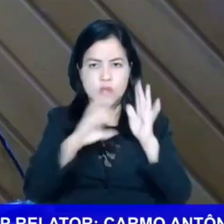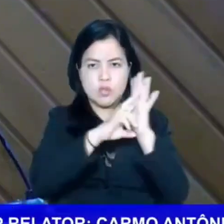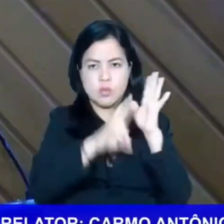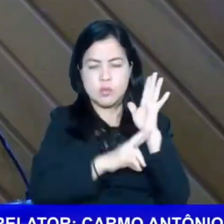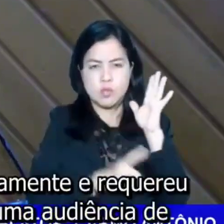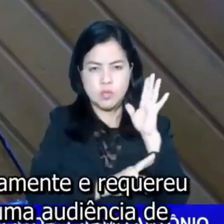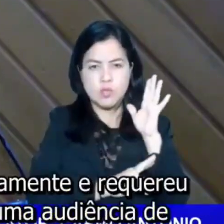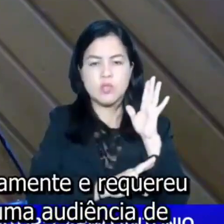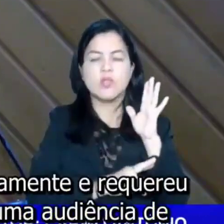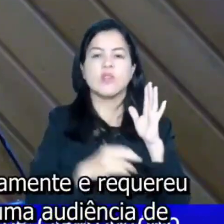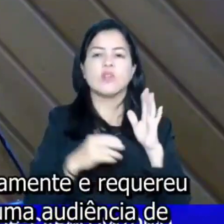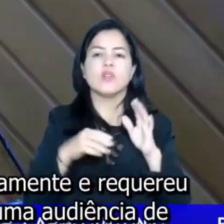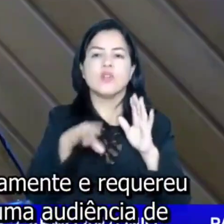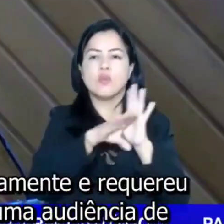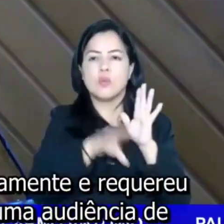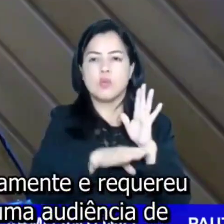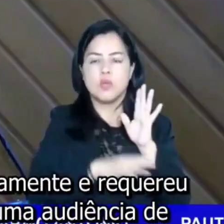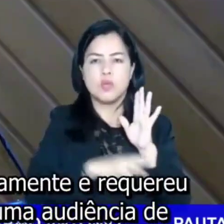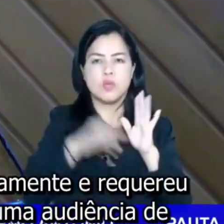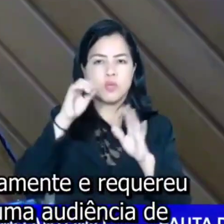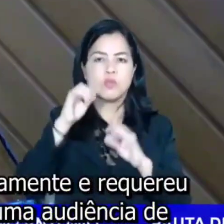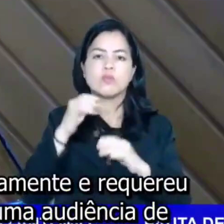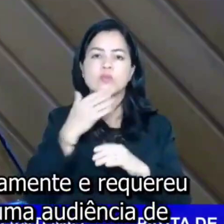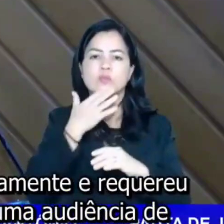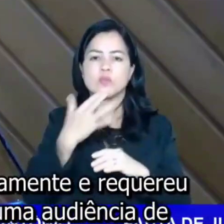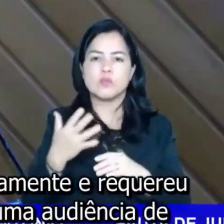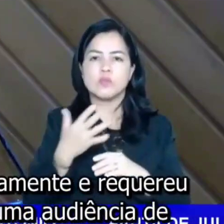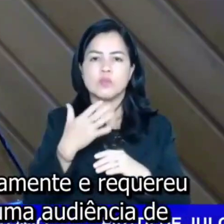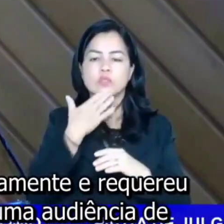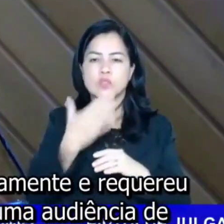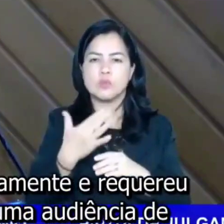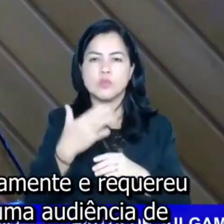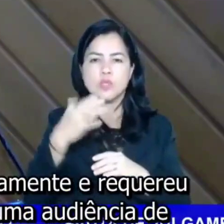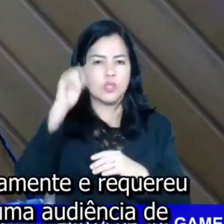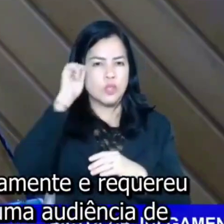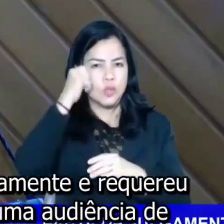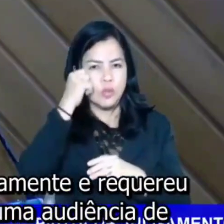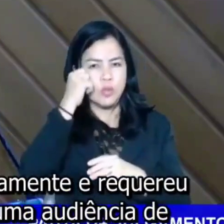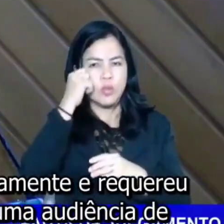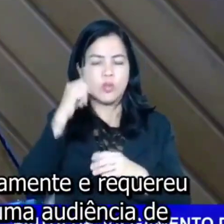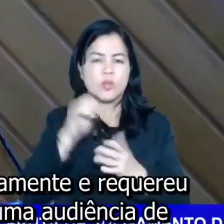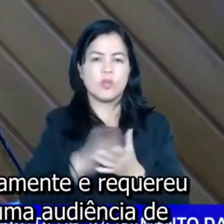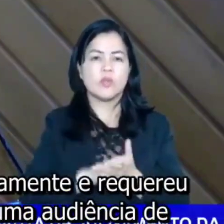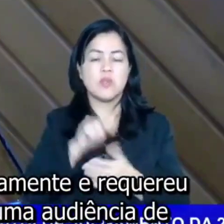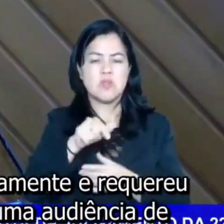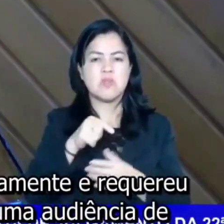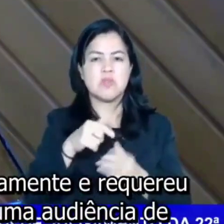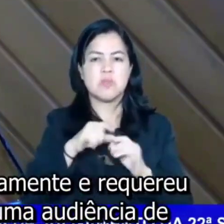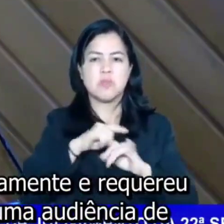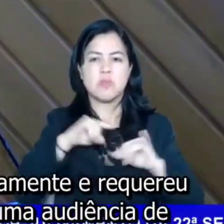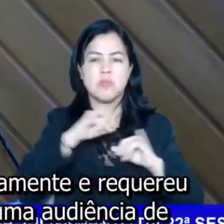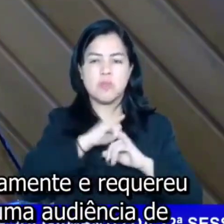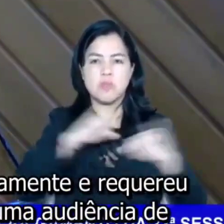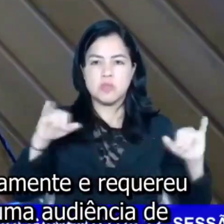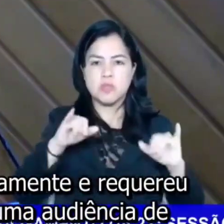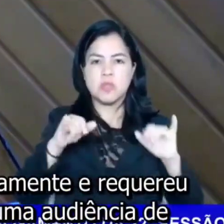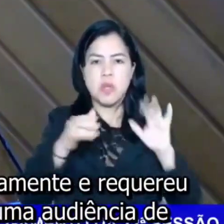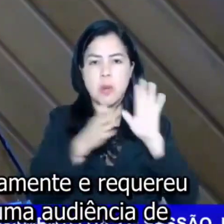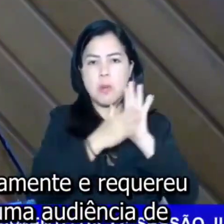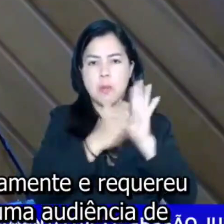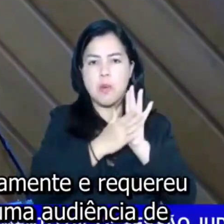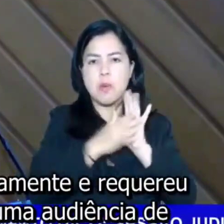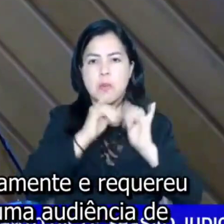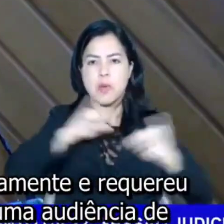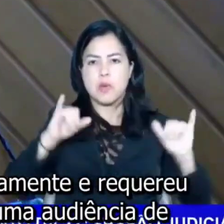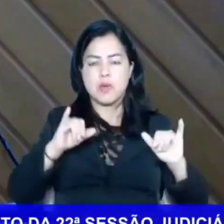racial. Falou também que a propaganda foi distribuída incorretamente e requereu ali que essa propaganda fosse redistribuída. Até